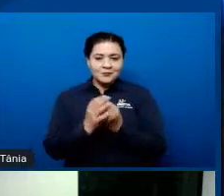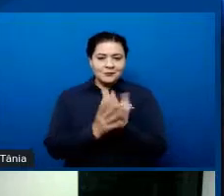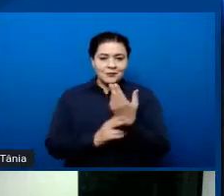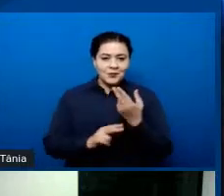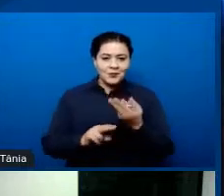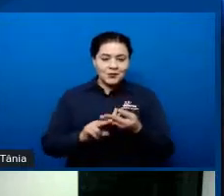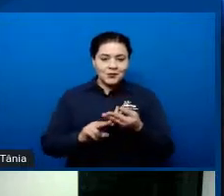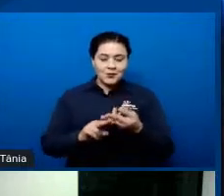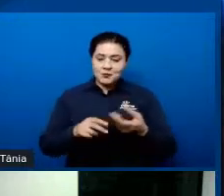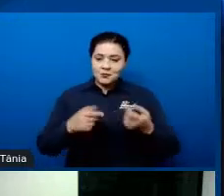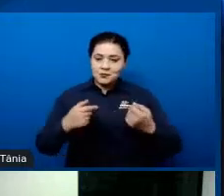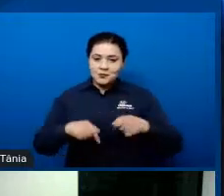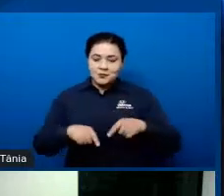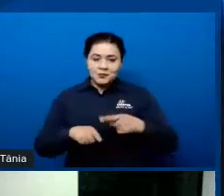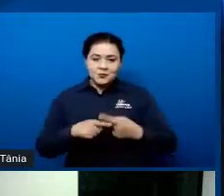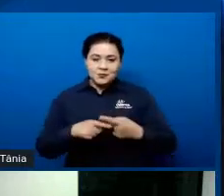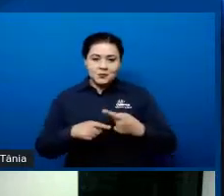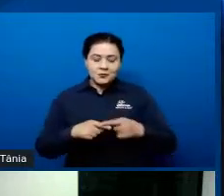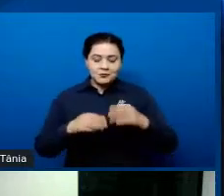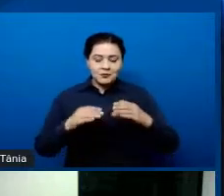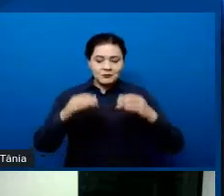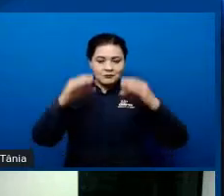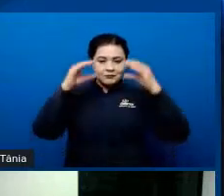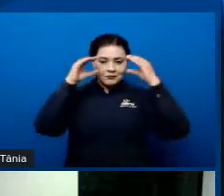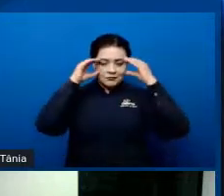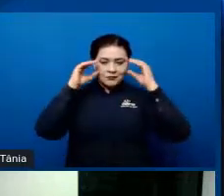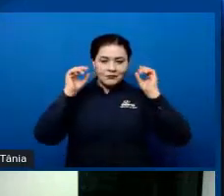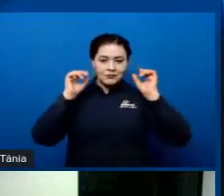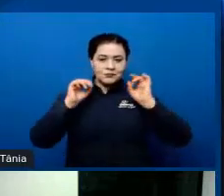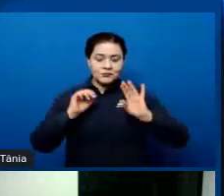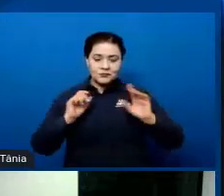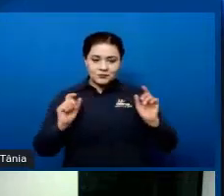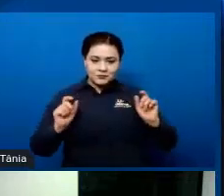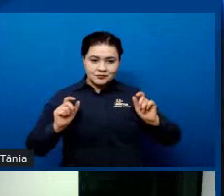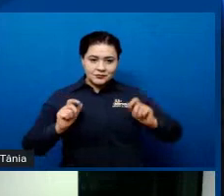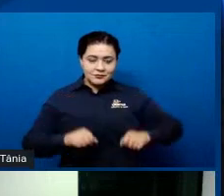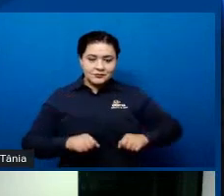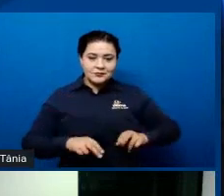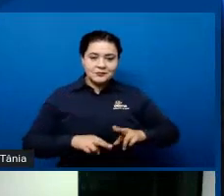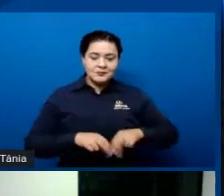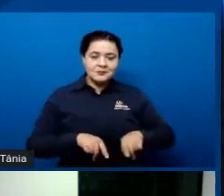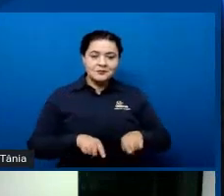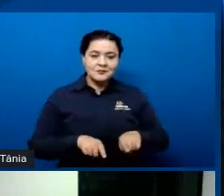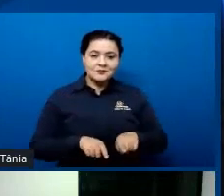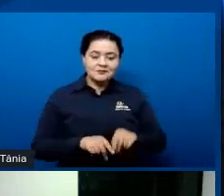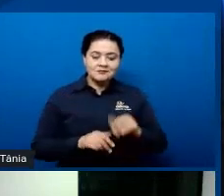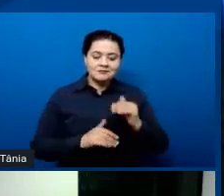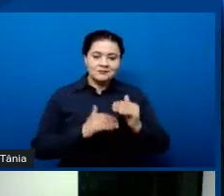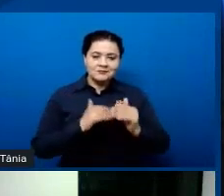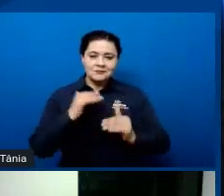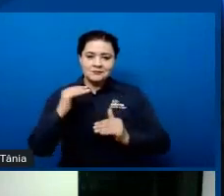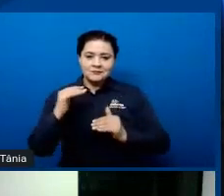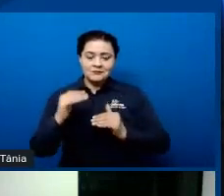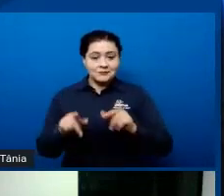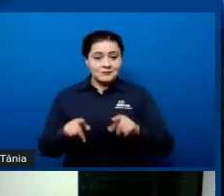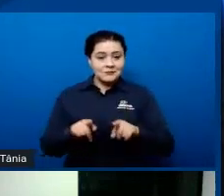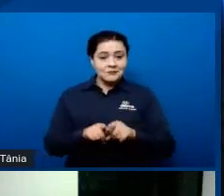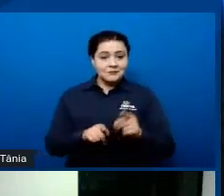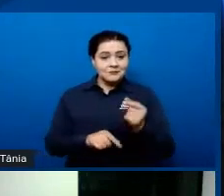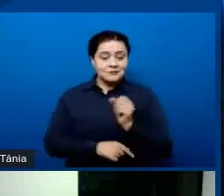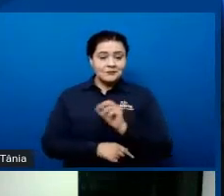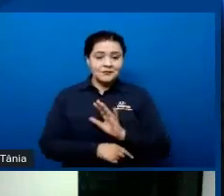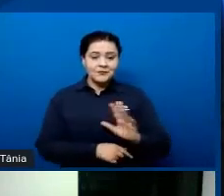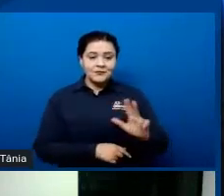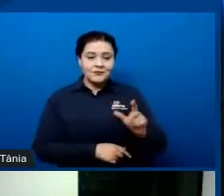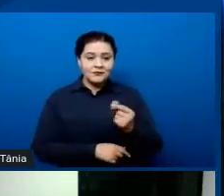óculos capta o movimento das suas mãos. Então, ele já aconteceu uma evolução. E a custo de valores, ele custava